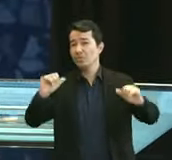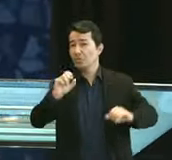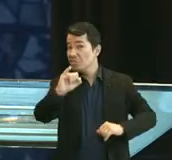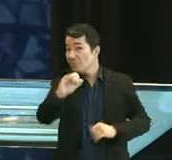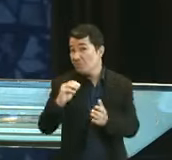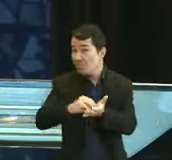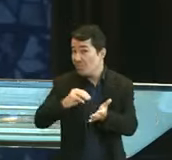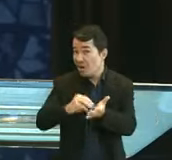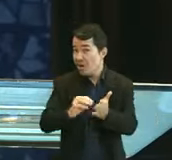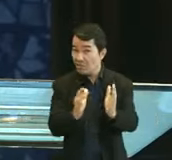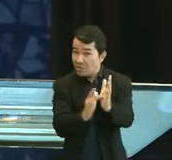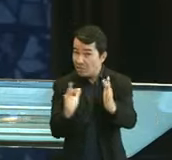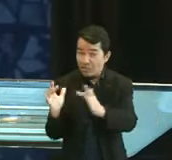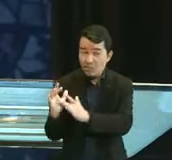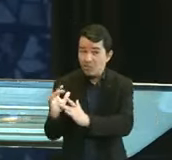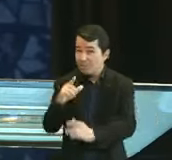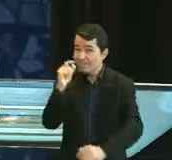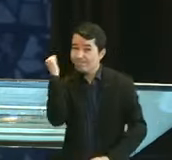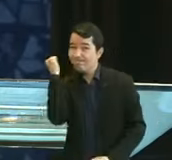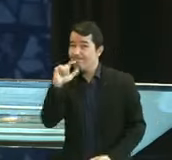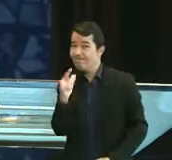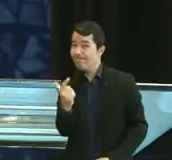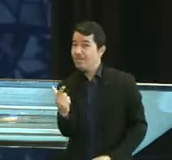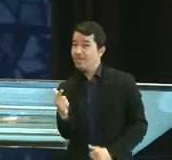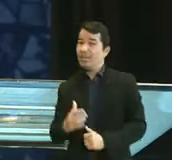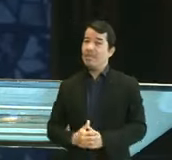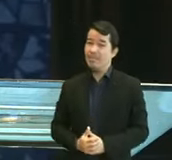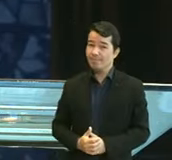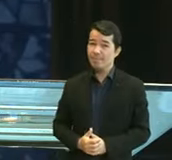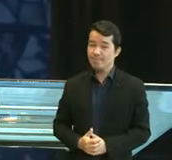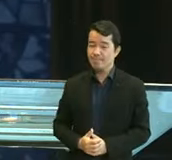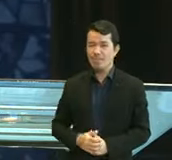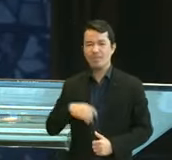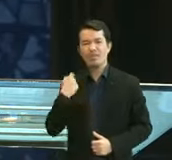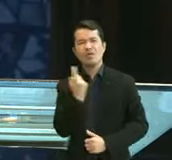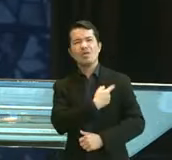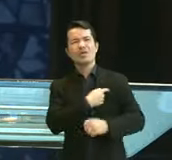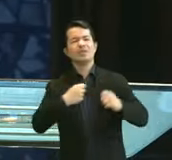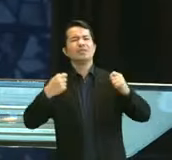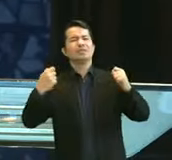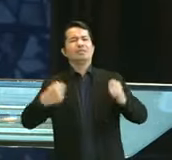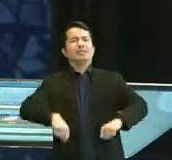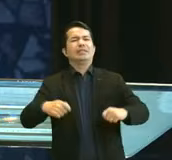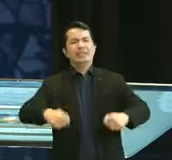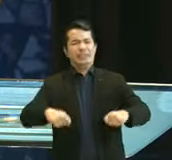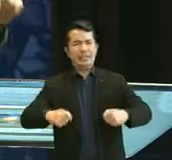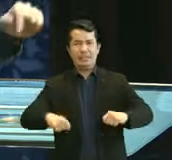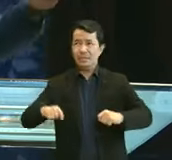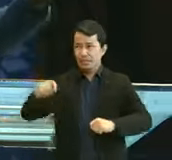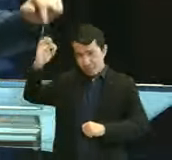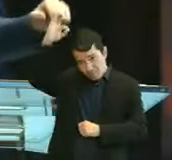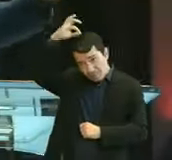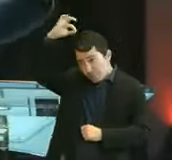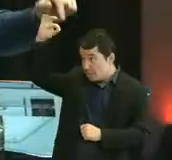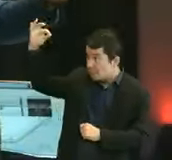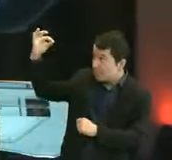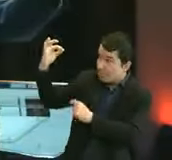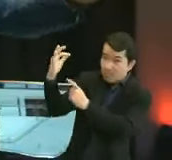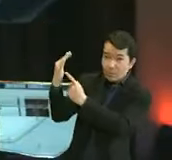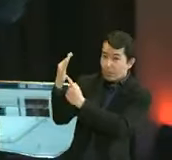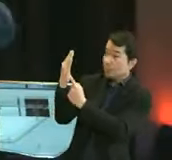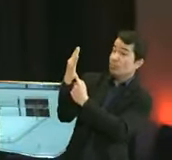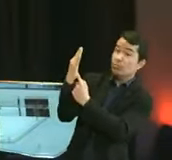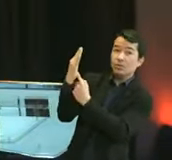dEle. Nós precisamos da presença manifesta do Espírito. É Ele quem domina a